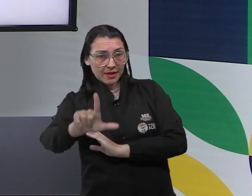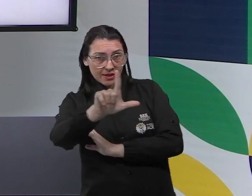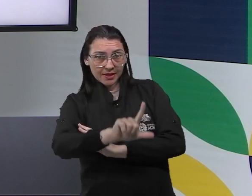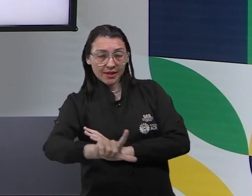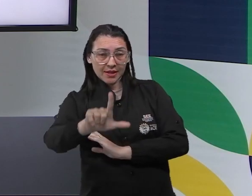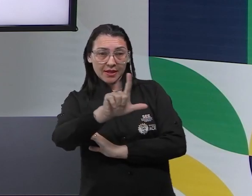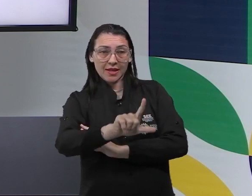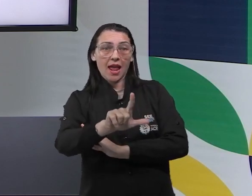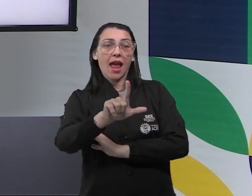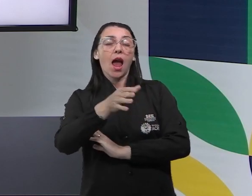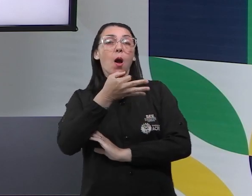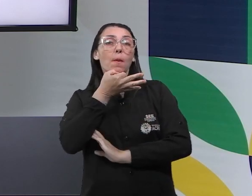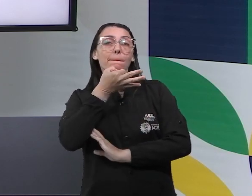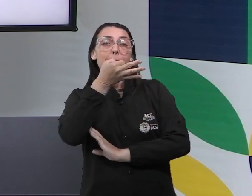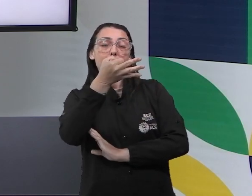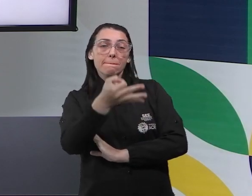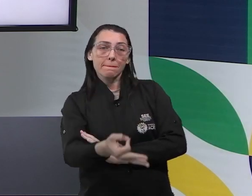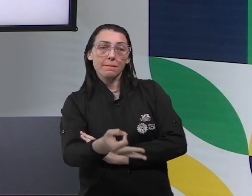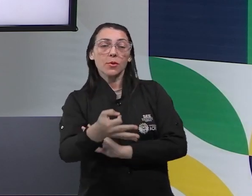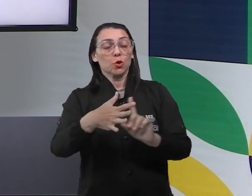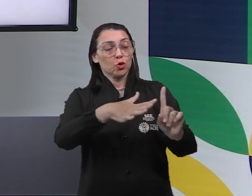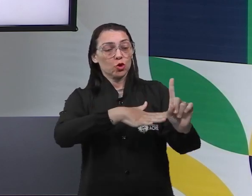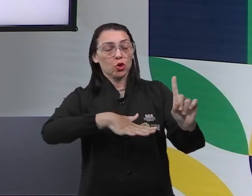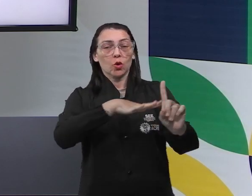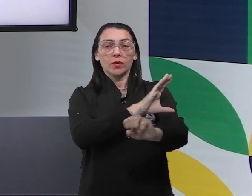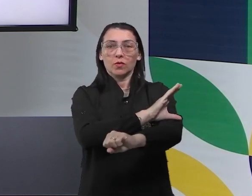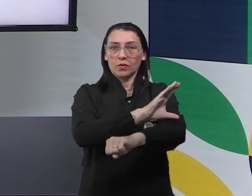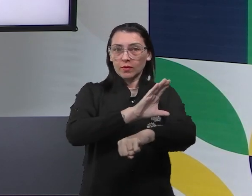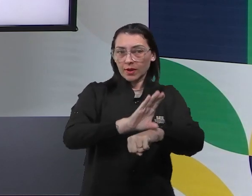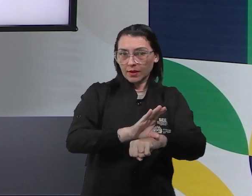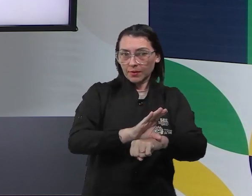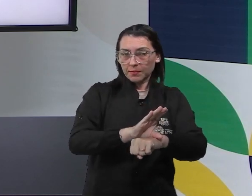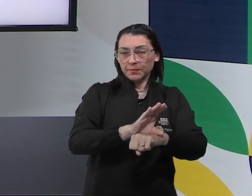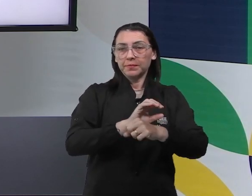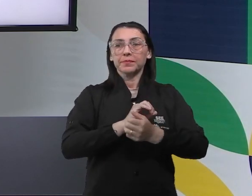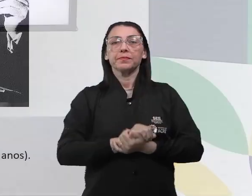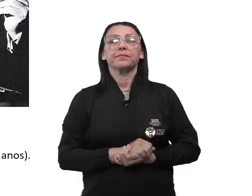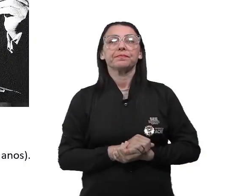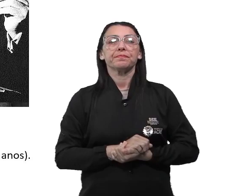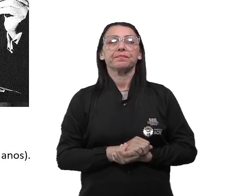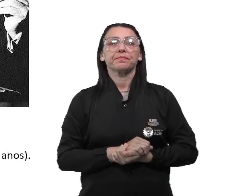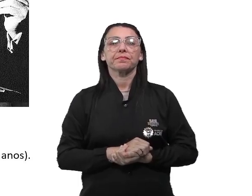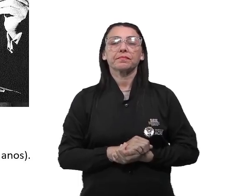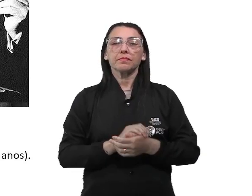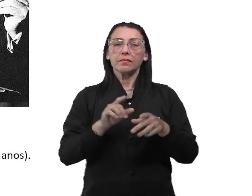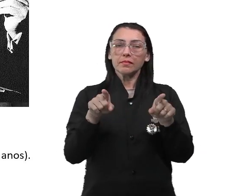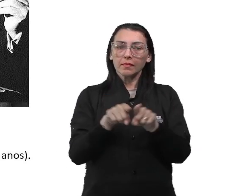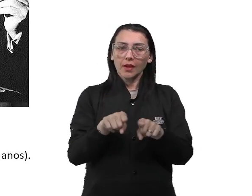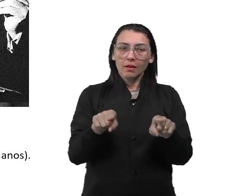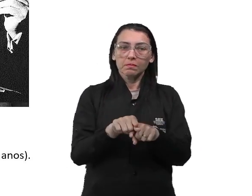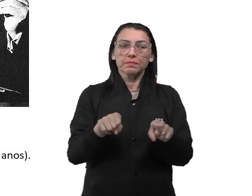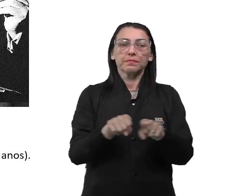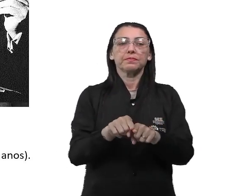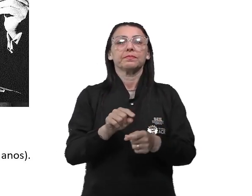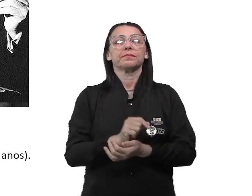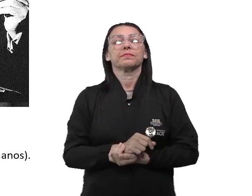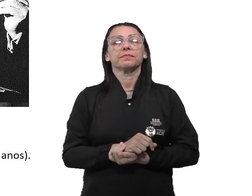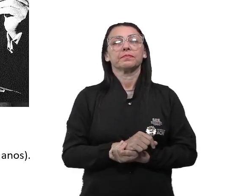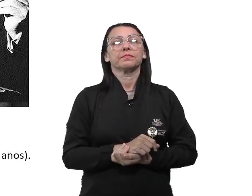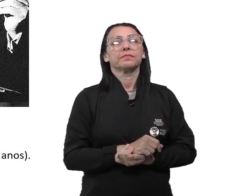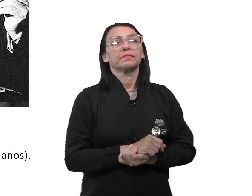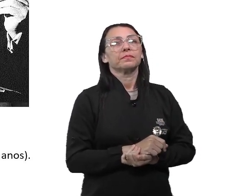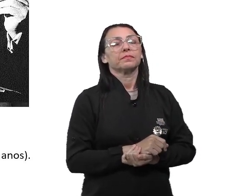do ponto de vista dessa questão sociocultural. E aí, ele é considerado